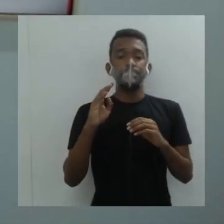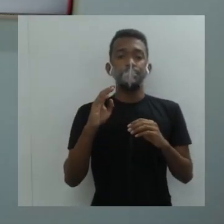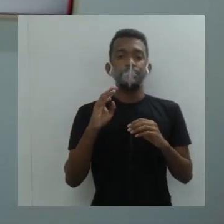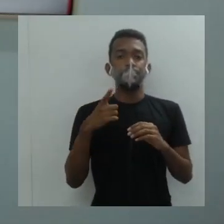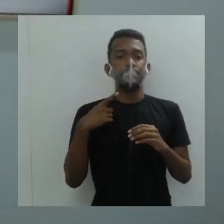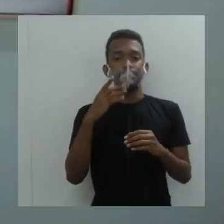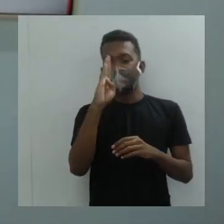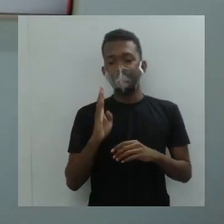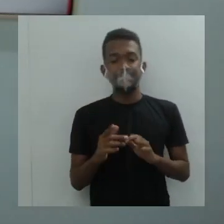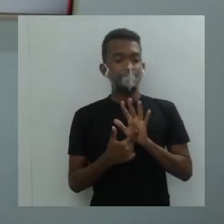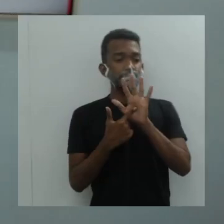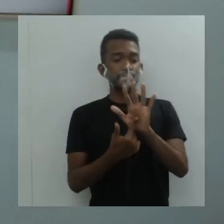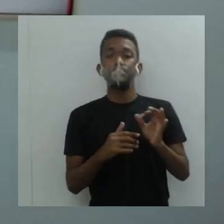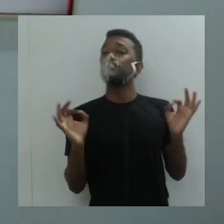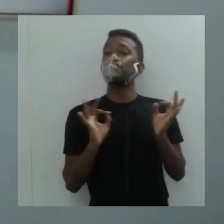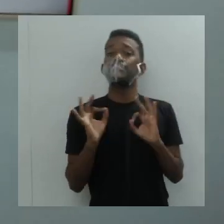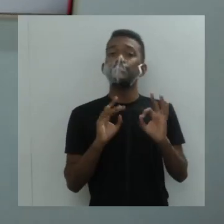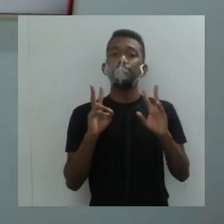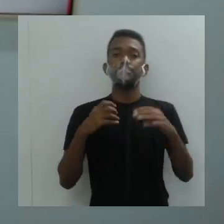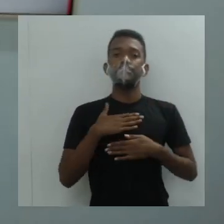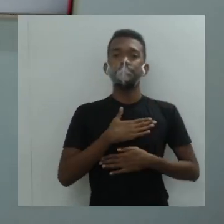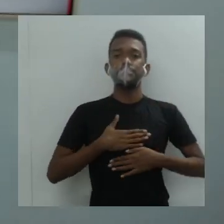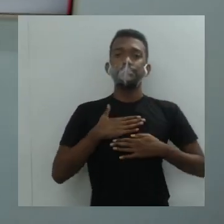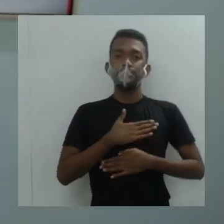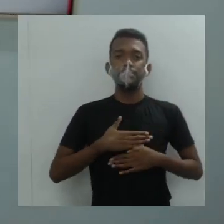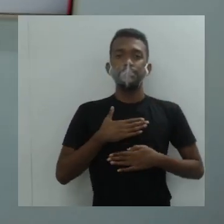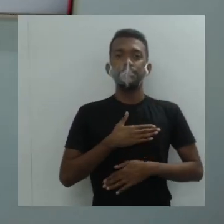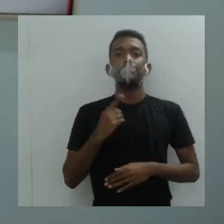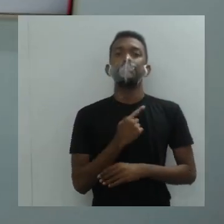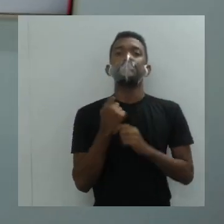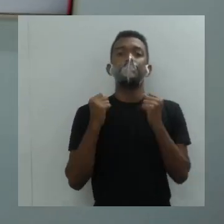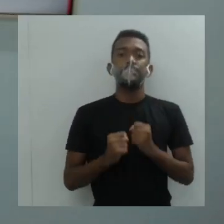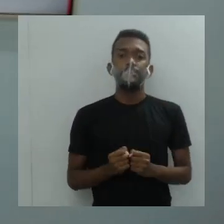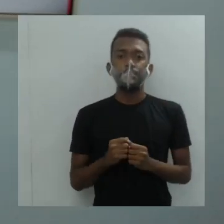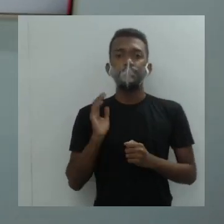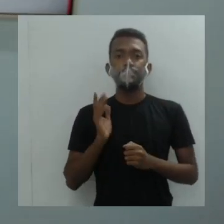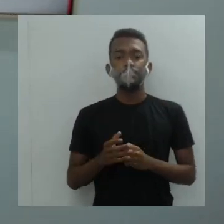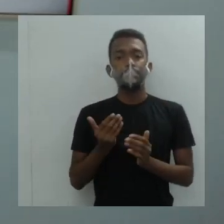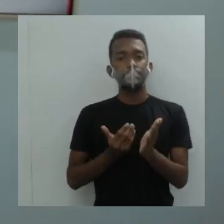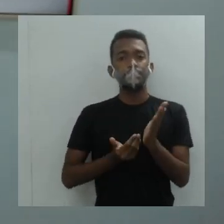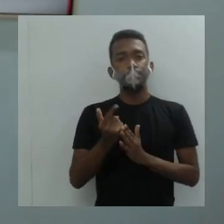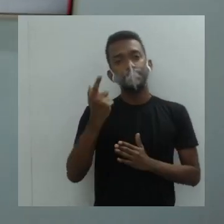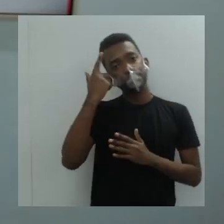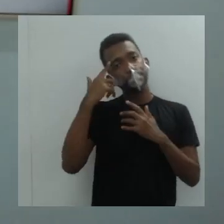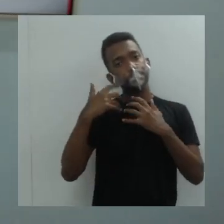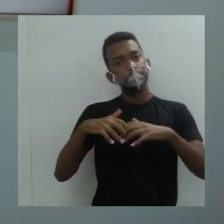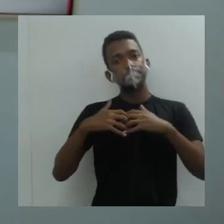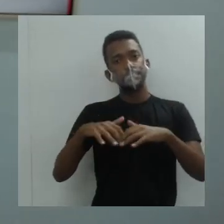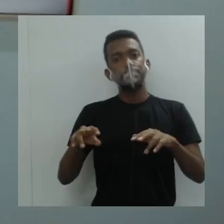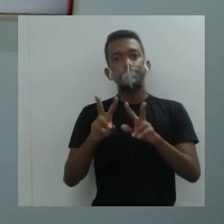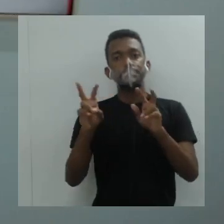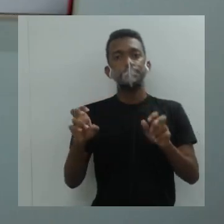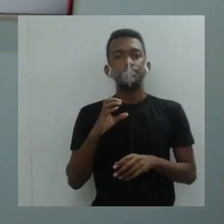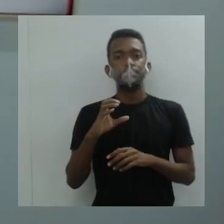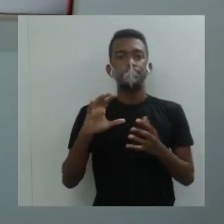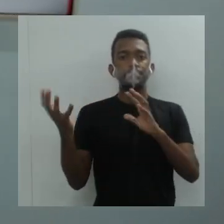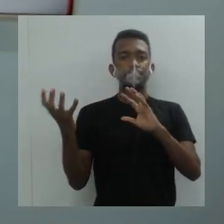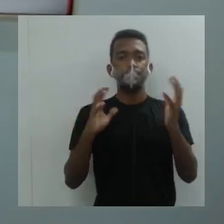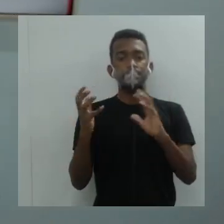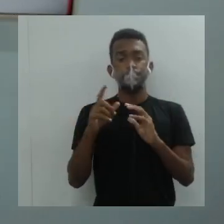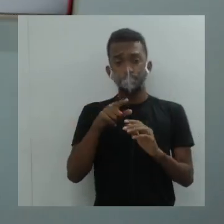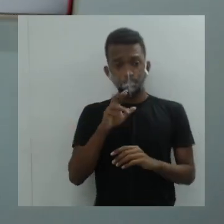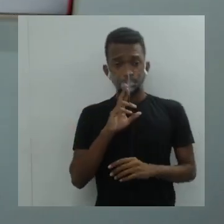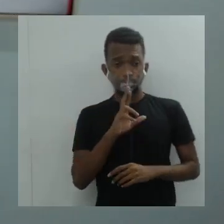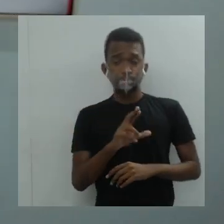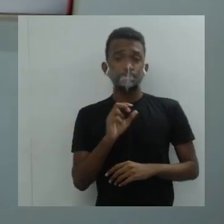fossem satisfatórias para que a gente possa aí começar a refletir sobre essa questão climática, que ela é resultado de